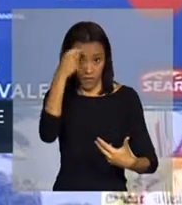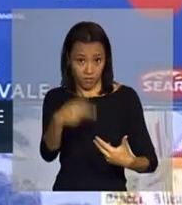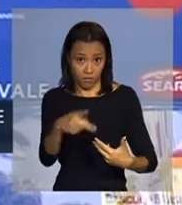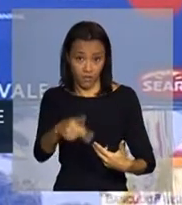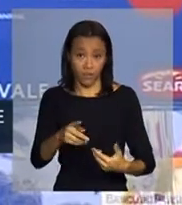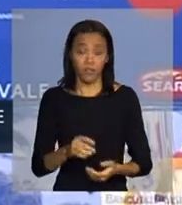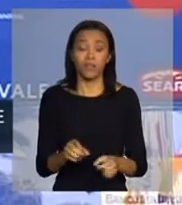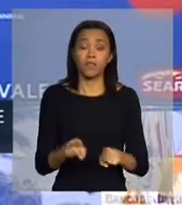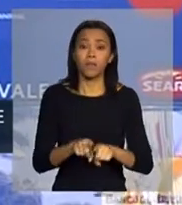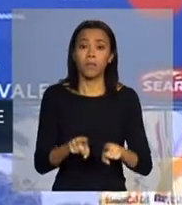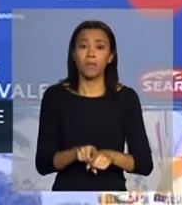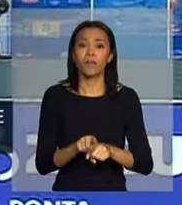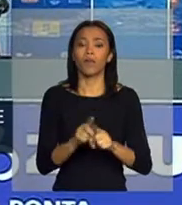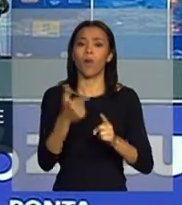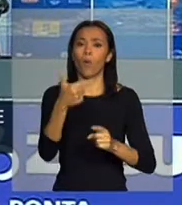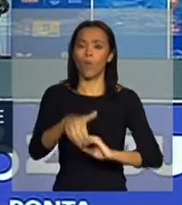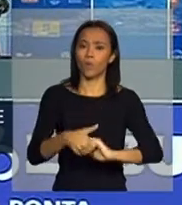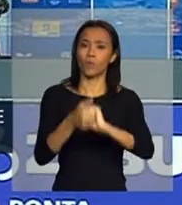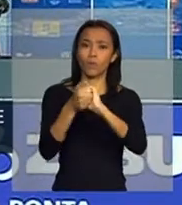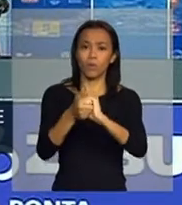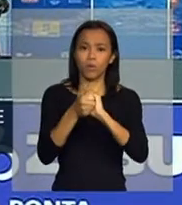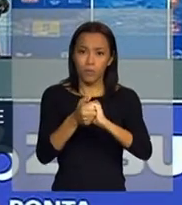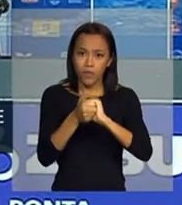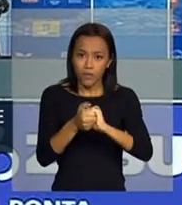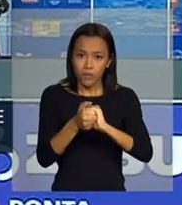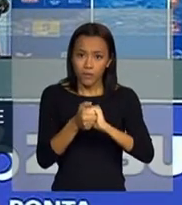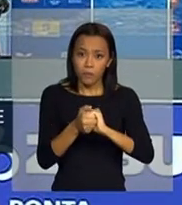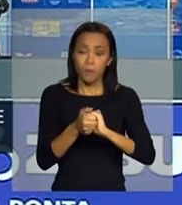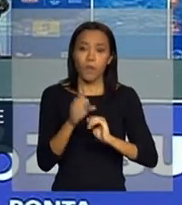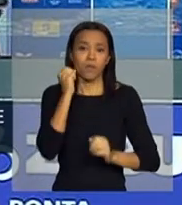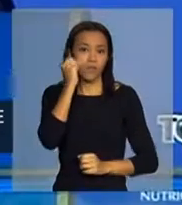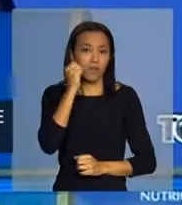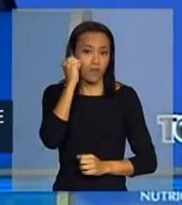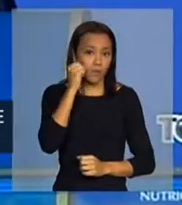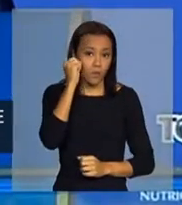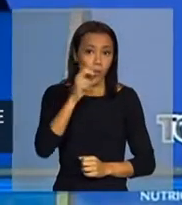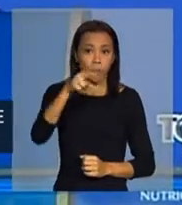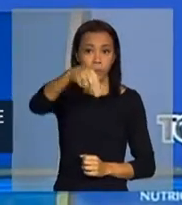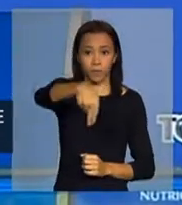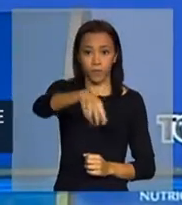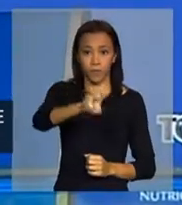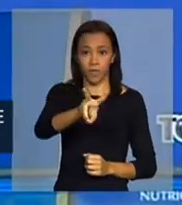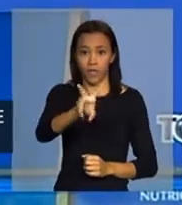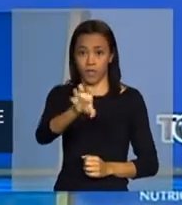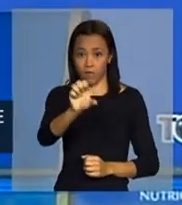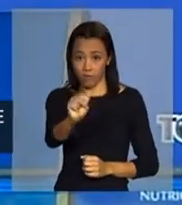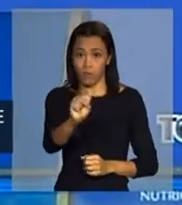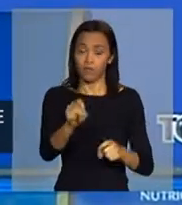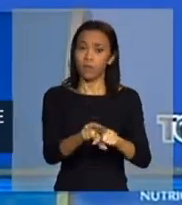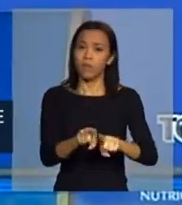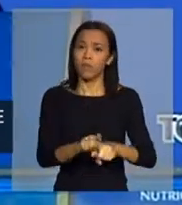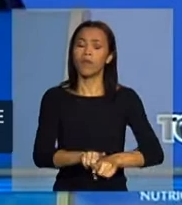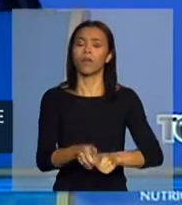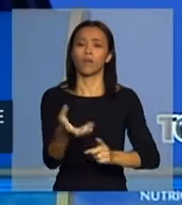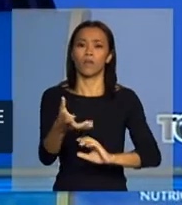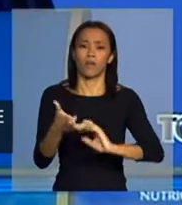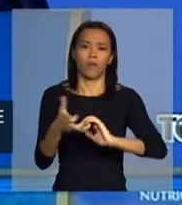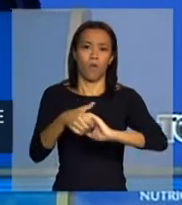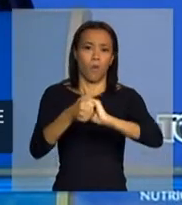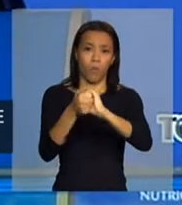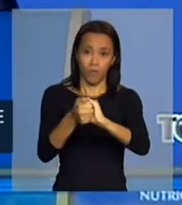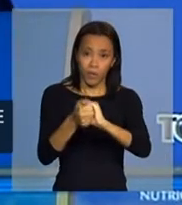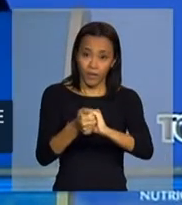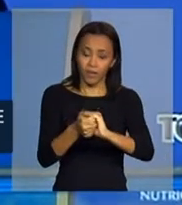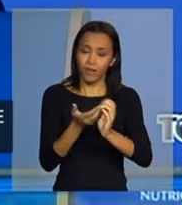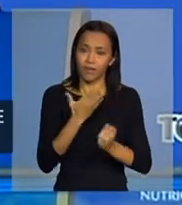Dirigir um cumprimento ao senador Raécio Neves. E queria cumprimentar a